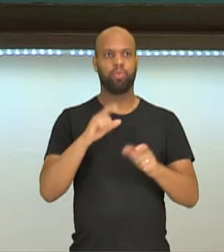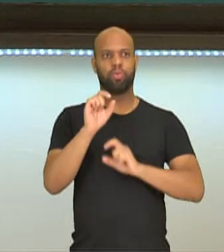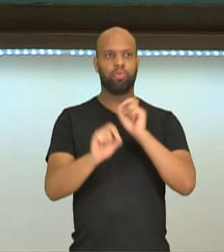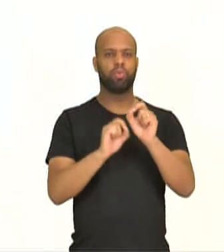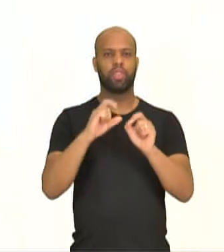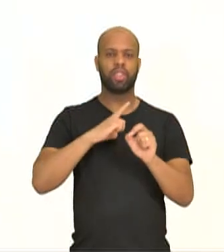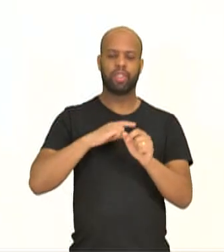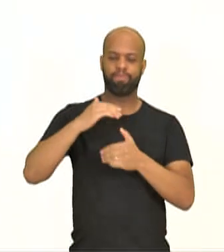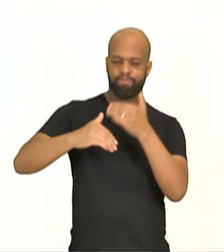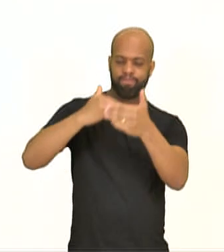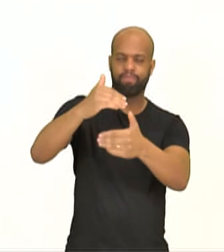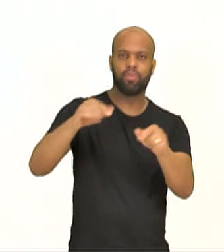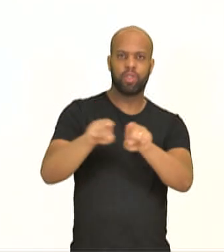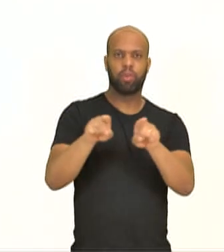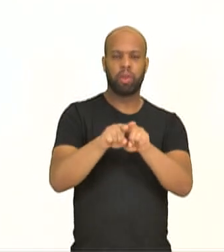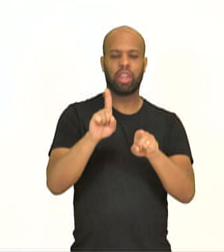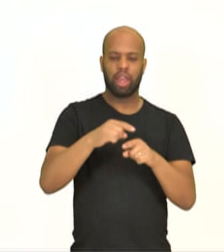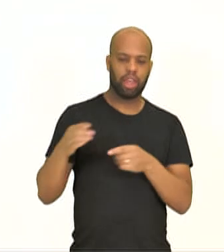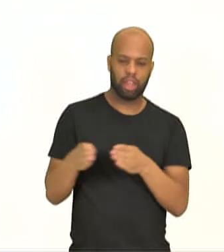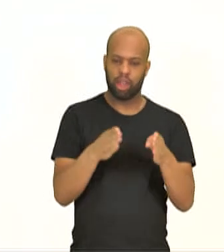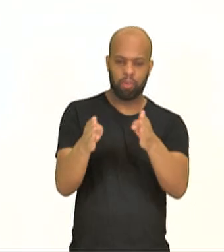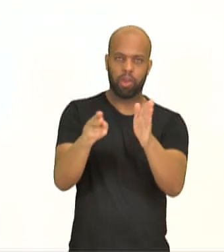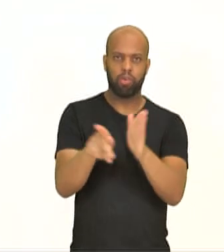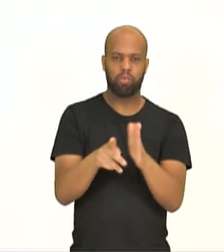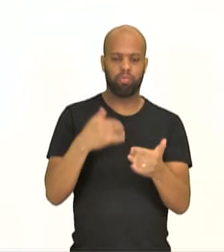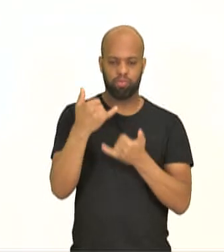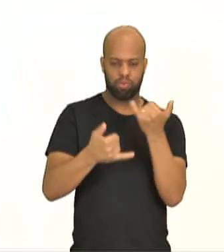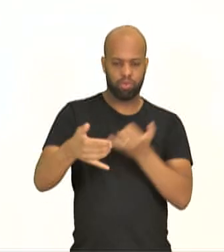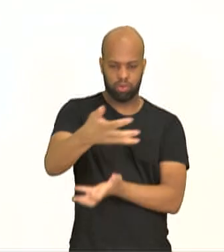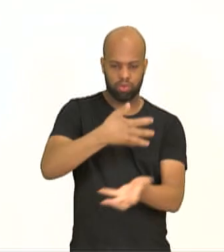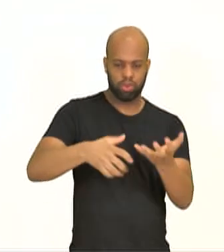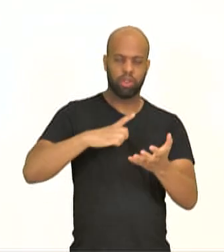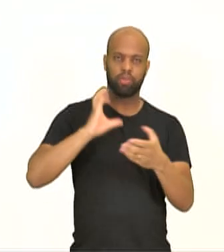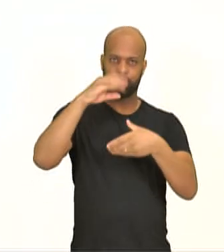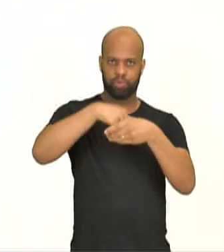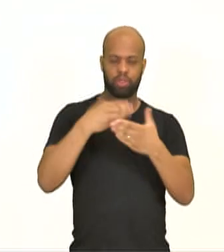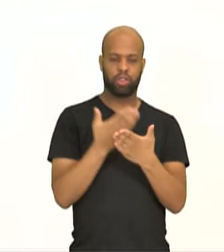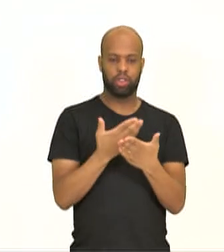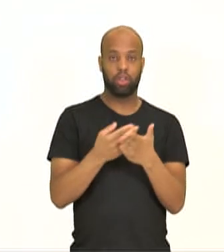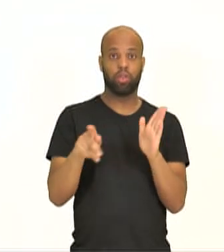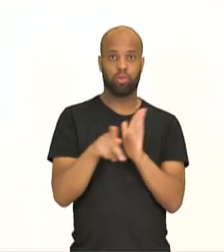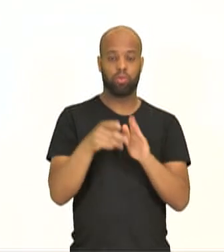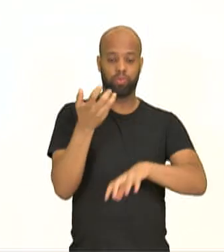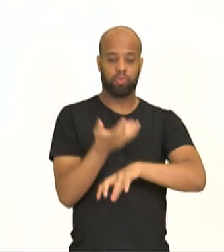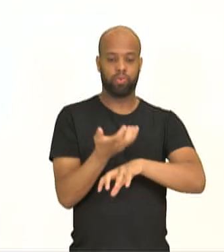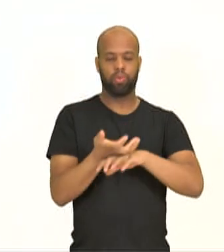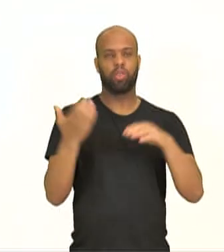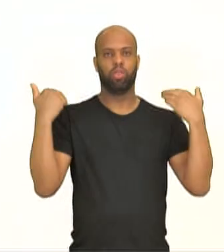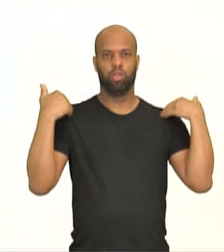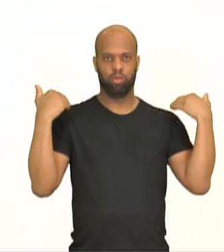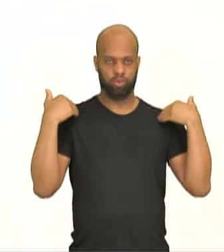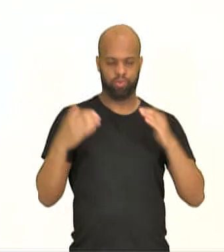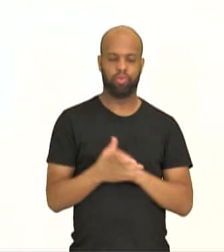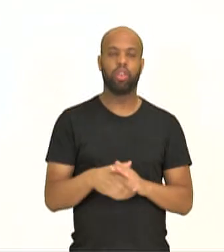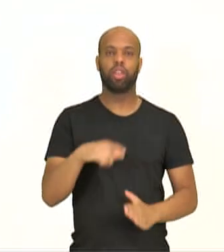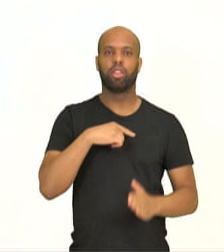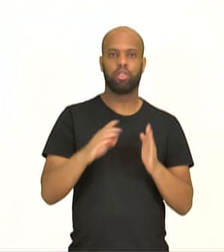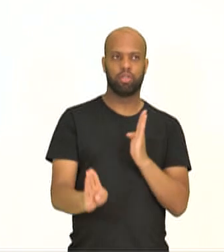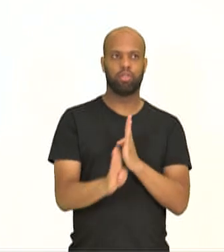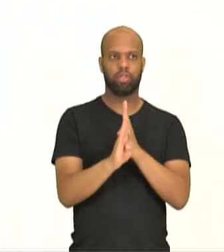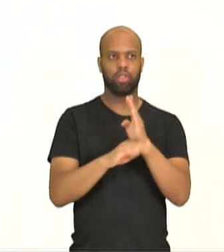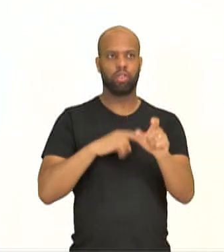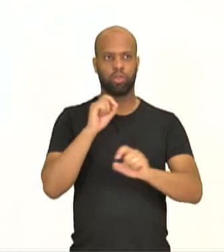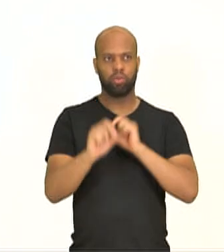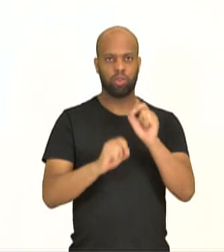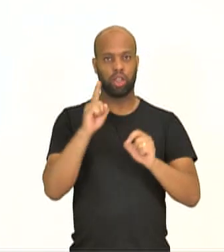que é a evolução, qual que é a trajetória dos jogos cooperativos dentro das aulas de educação física? Nós temos que identificar eles